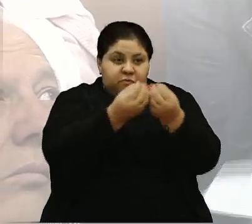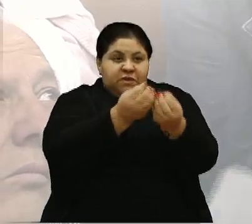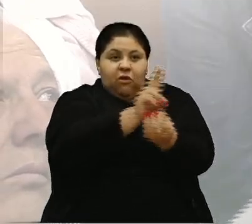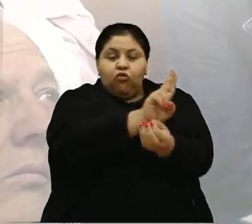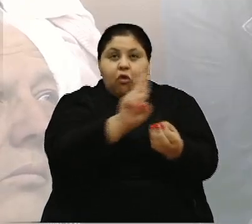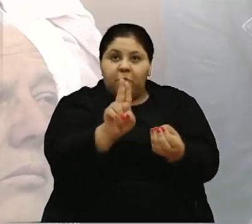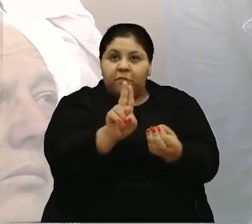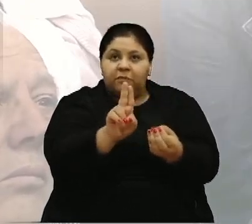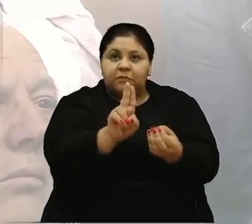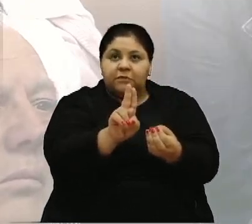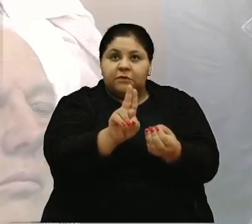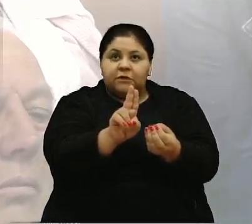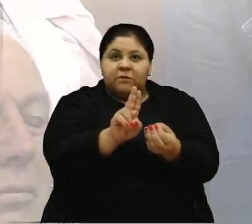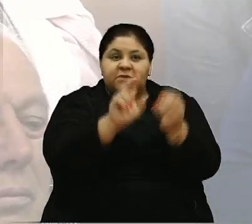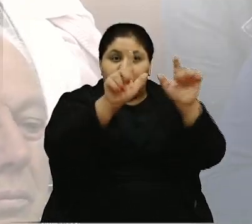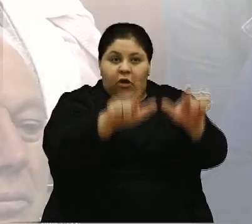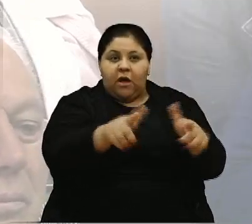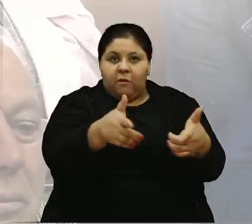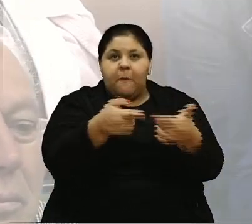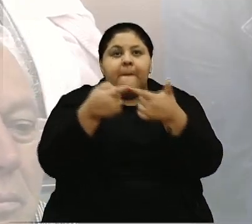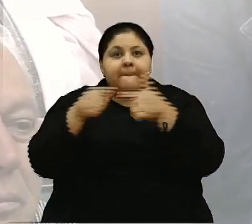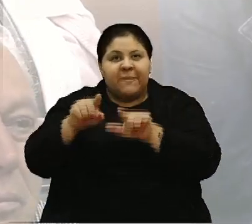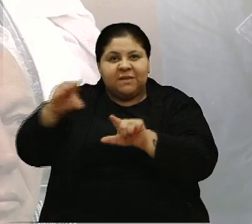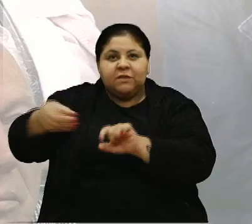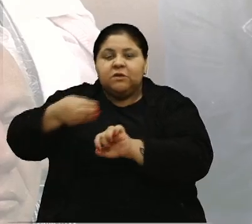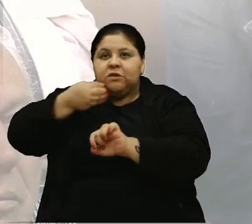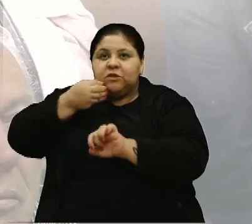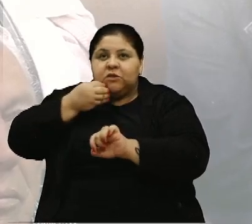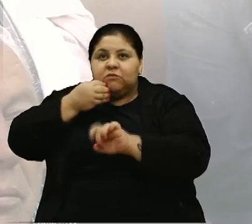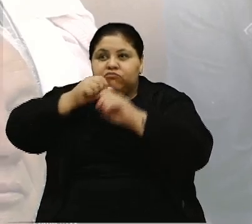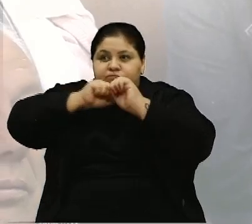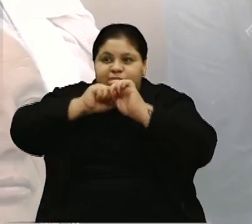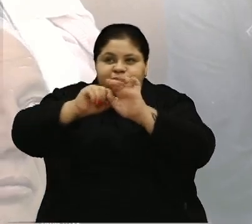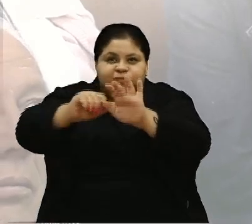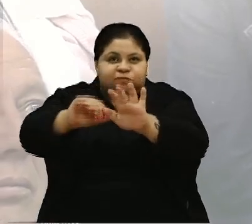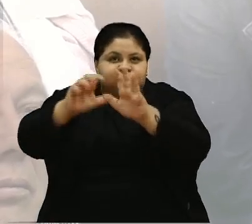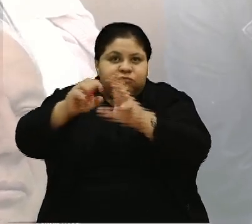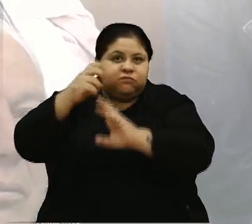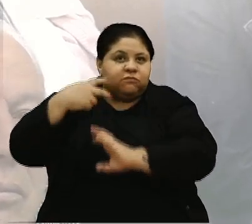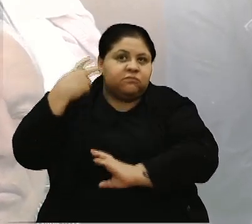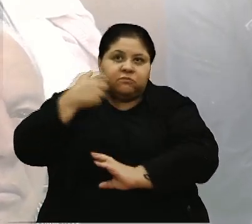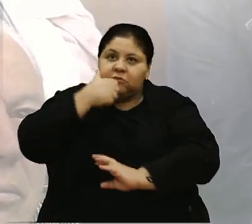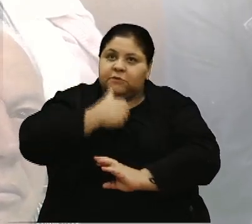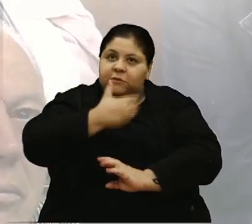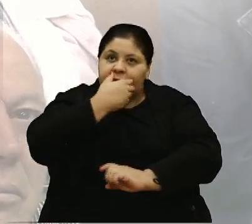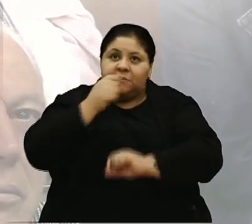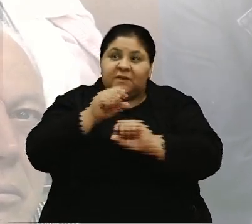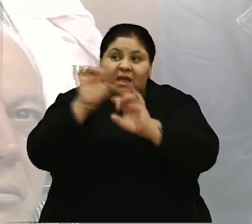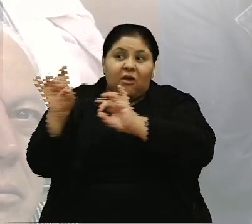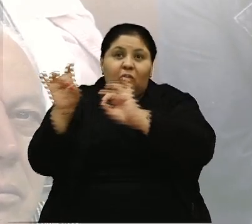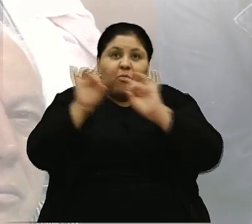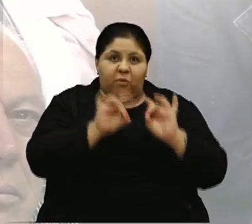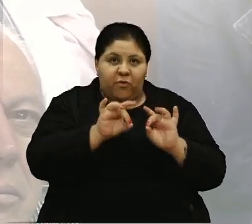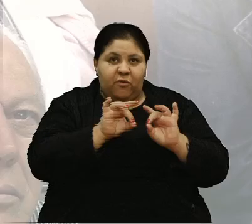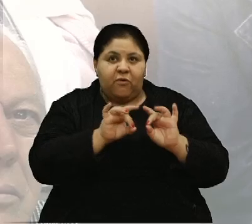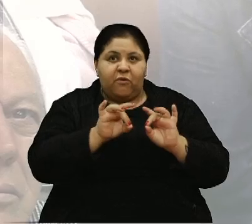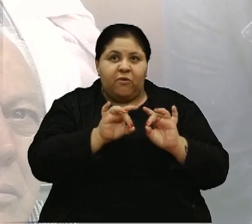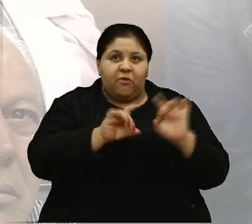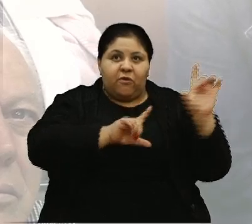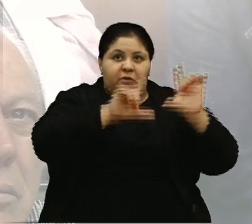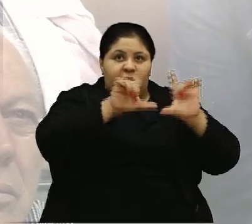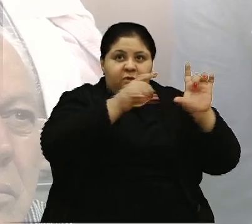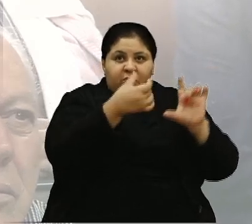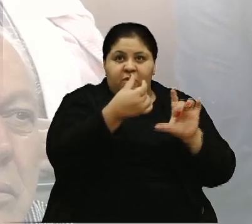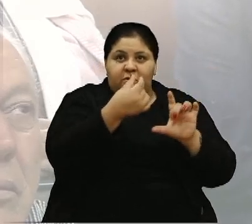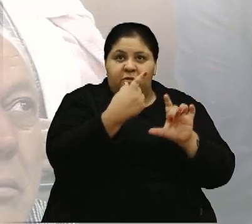dele para essa localidade. Mas eu quero aproveitar também e compartilhar com todos os vereadores, vereadoras, quem está nos acompanhando pelo canal 16 TV